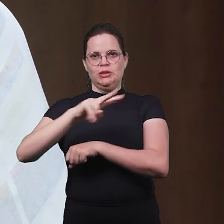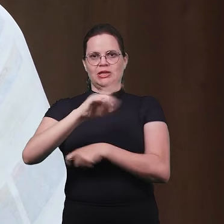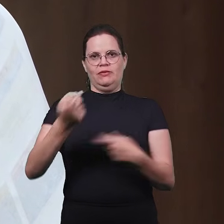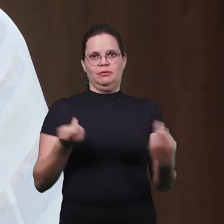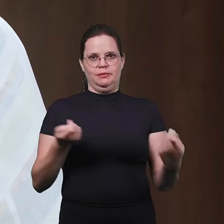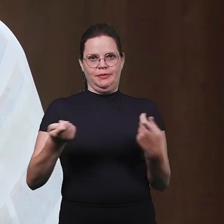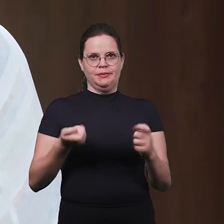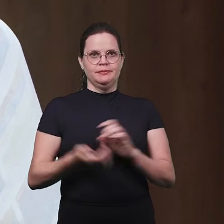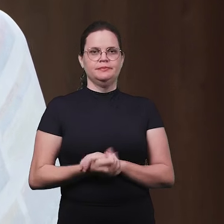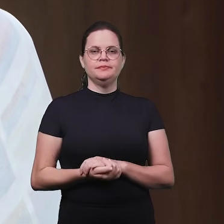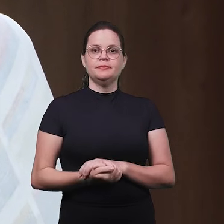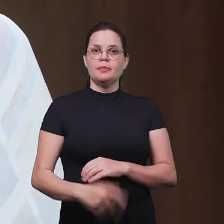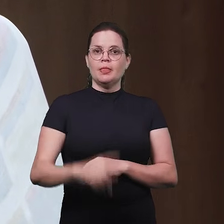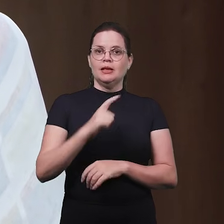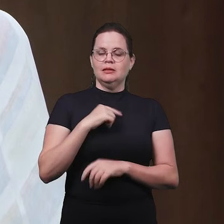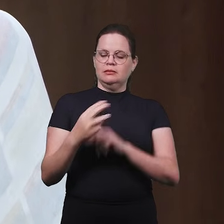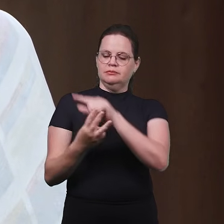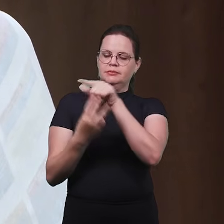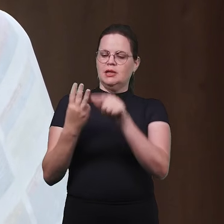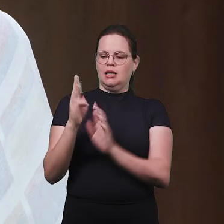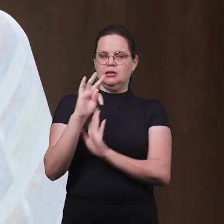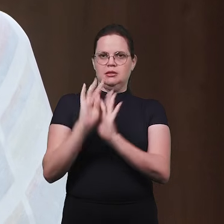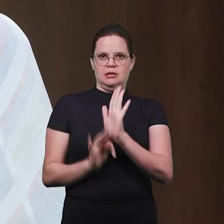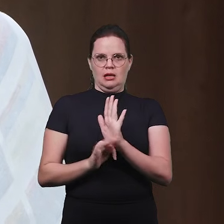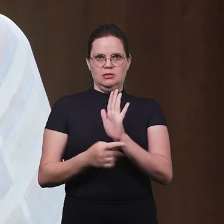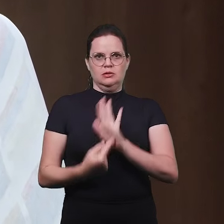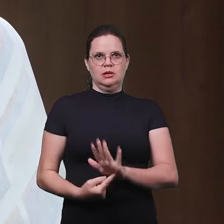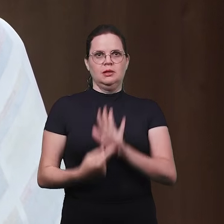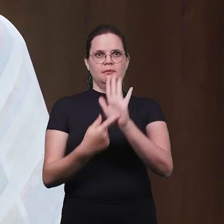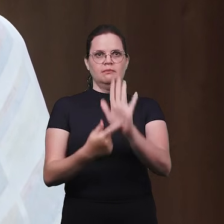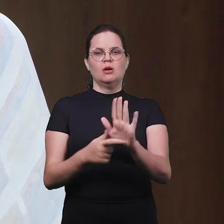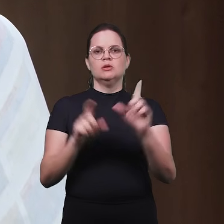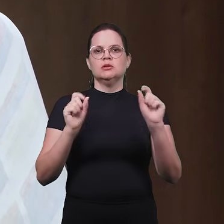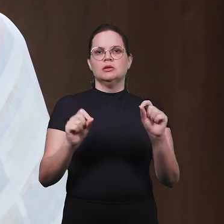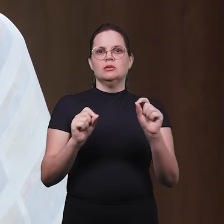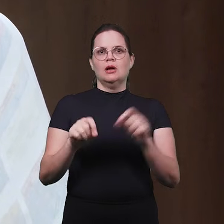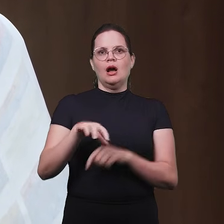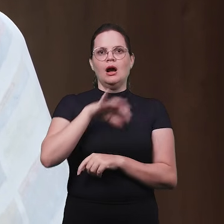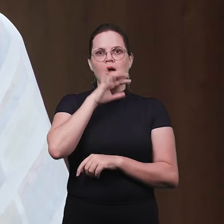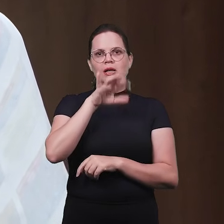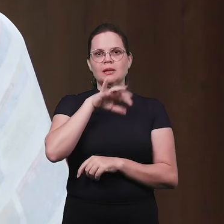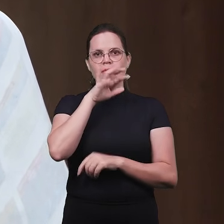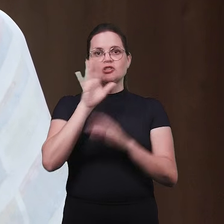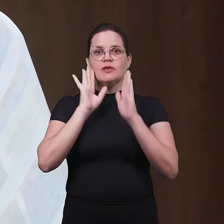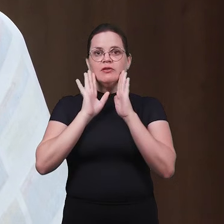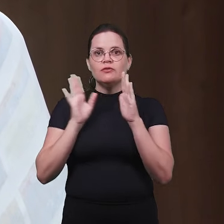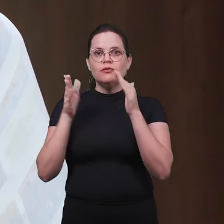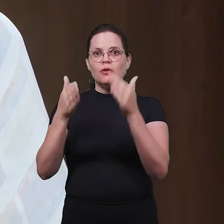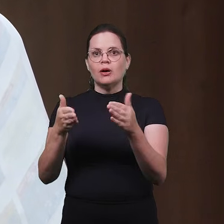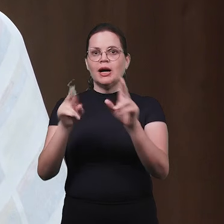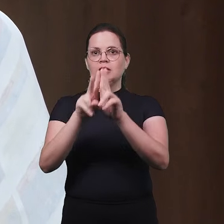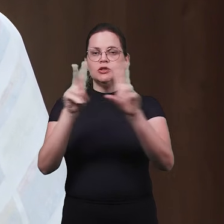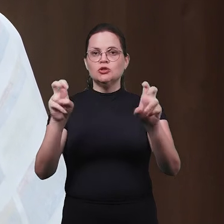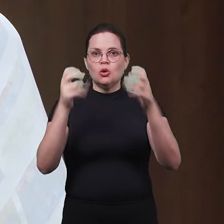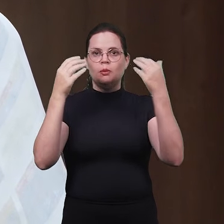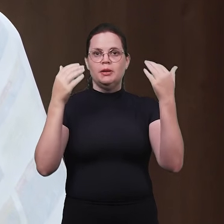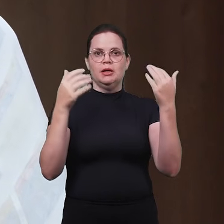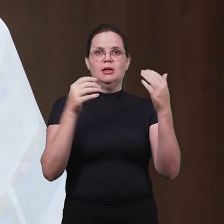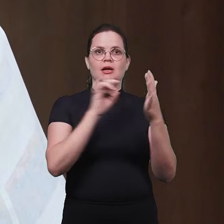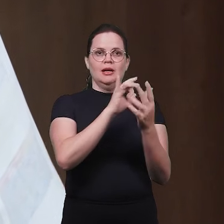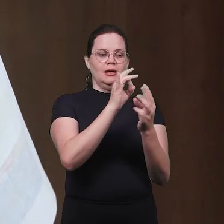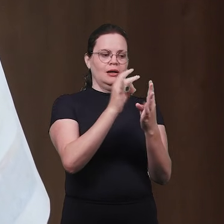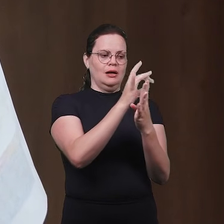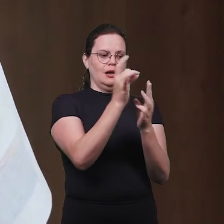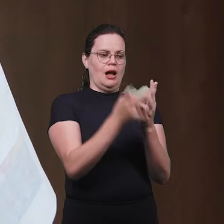só vamos dar o foco à representação do animal em relação aos